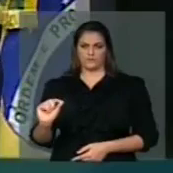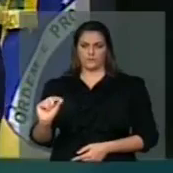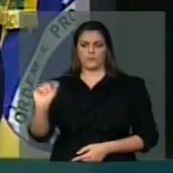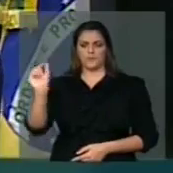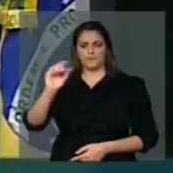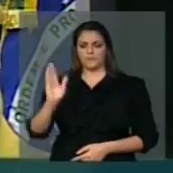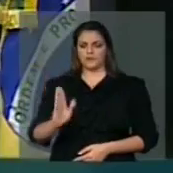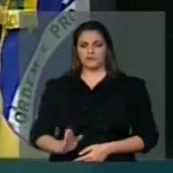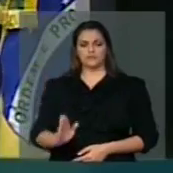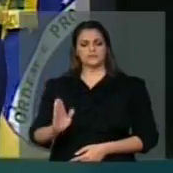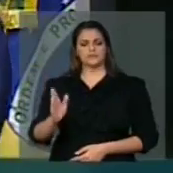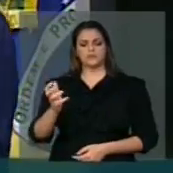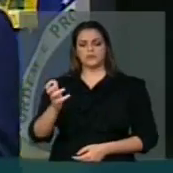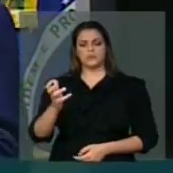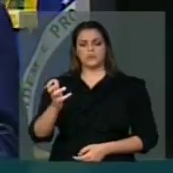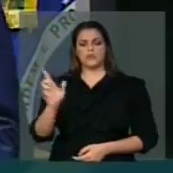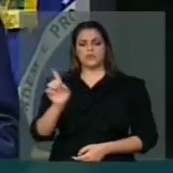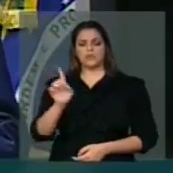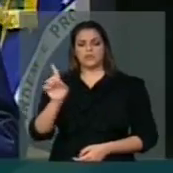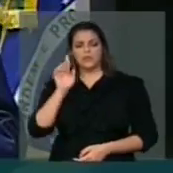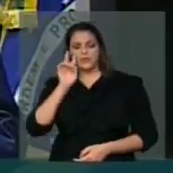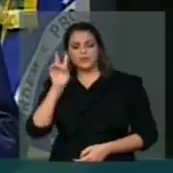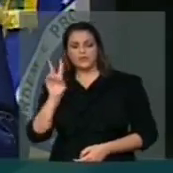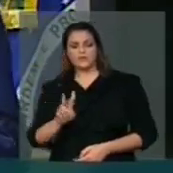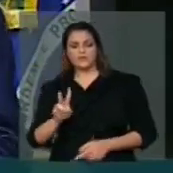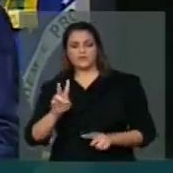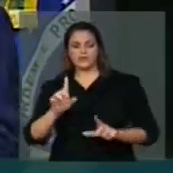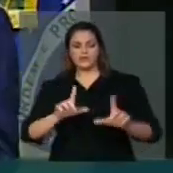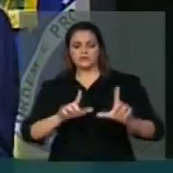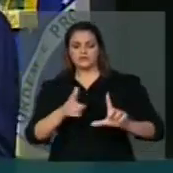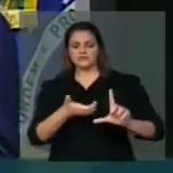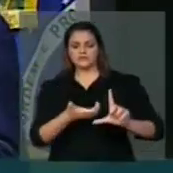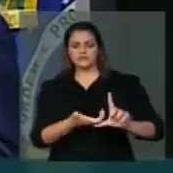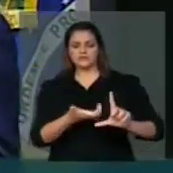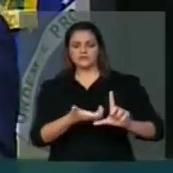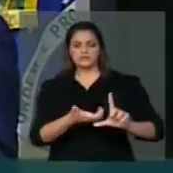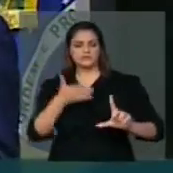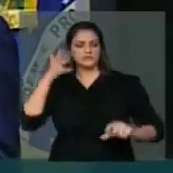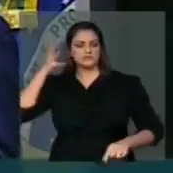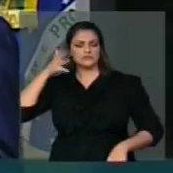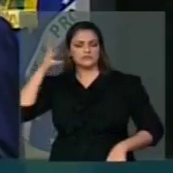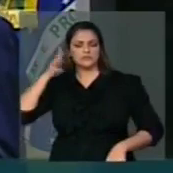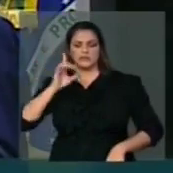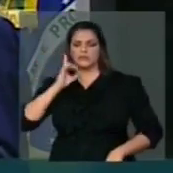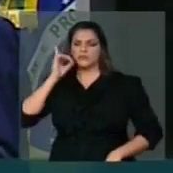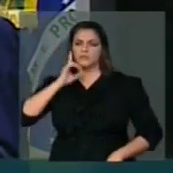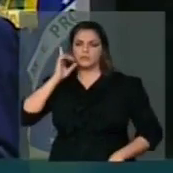não escute às sextas e às segundas a voz dos parlamentares